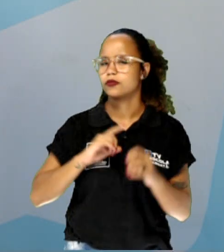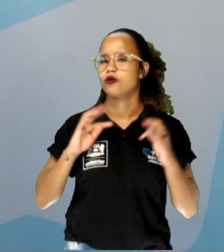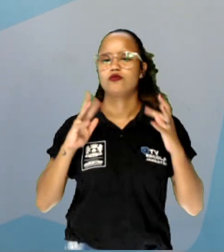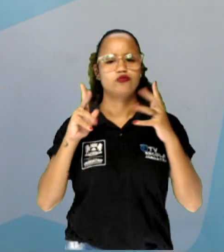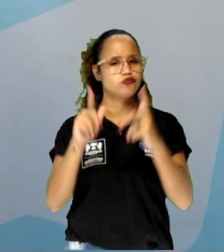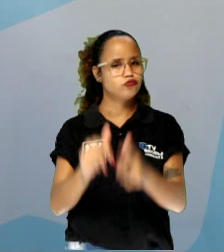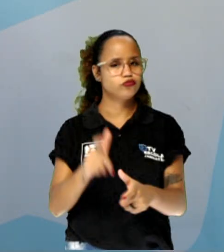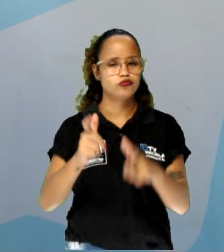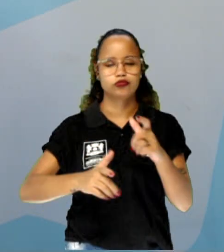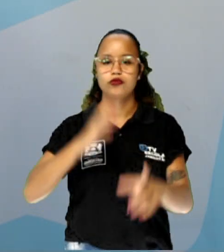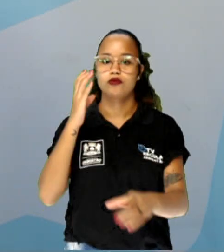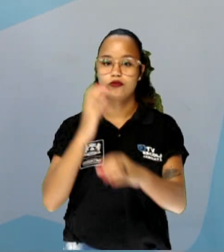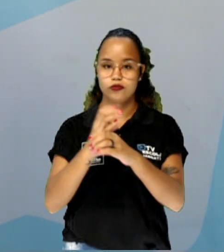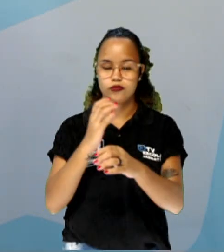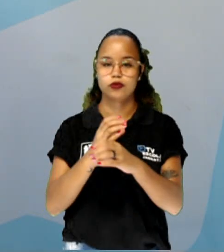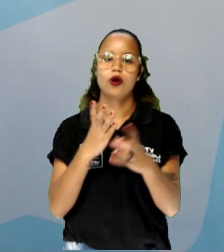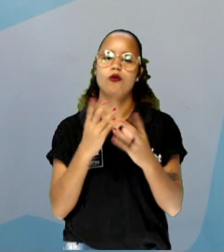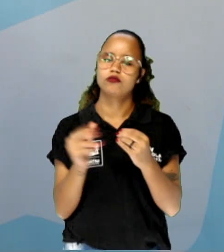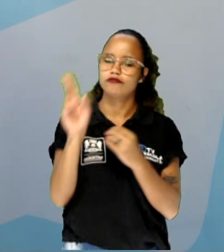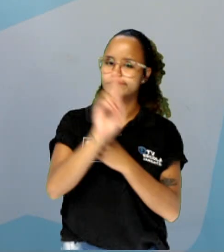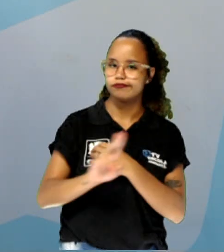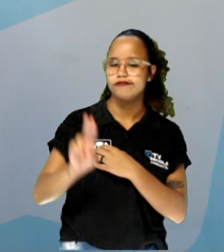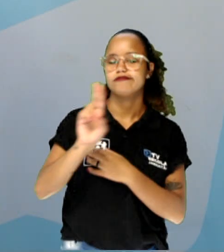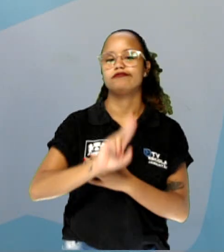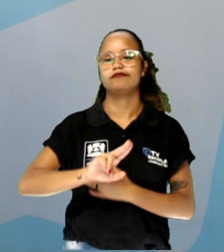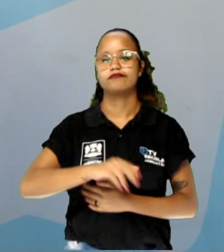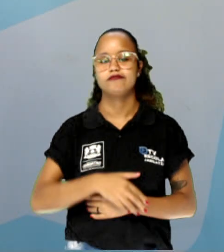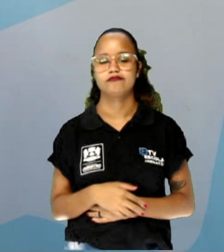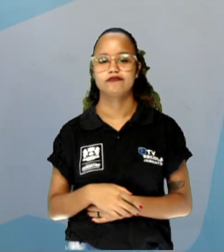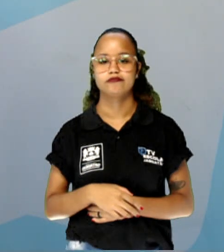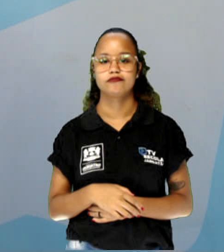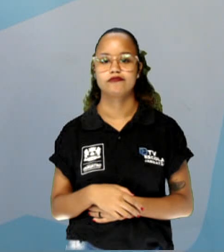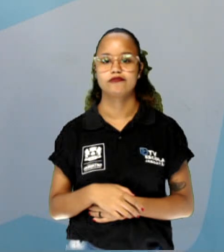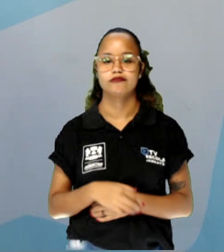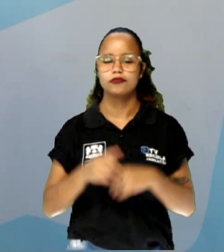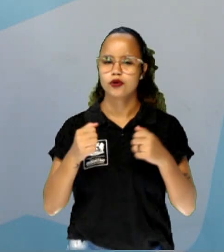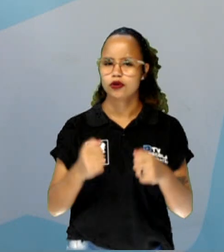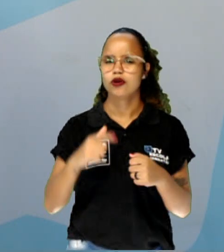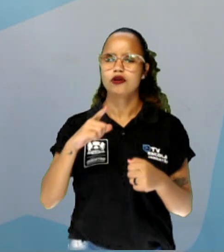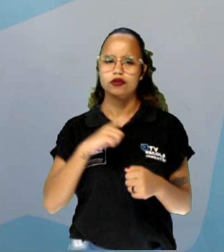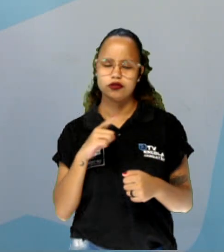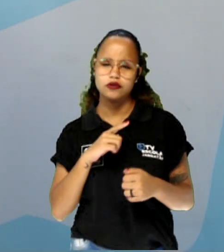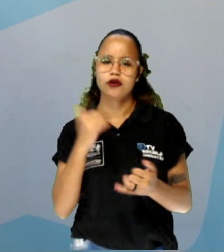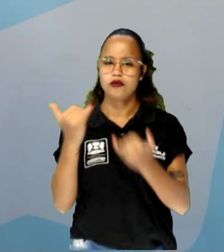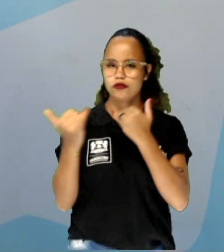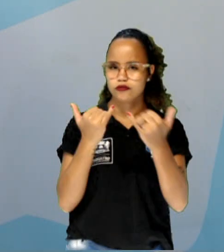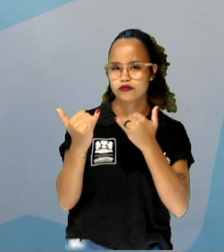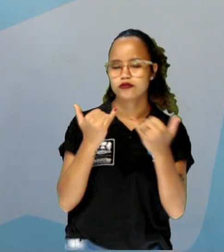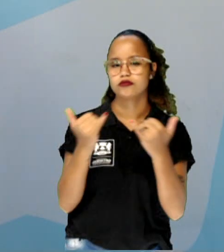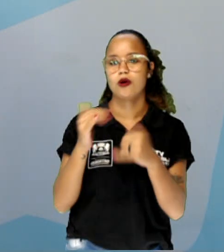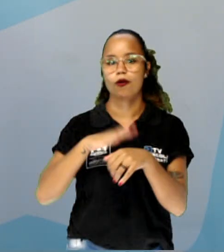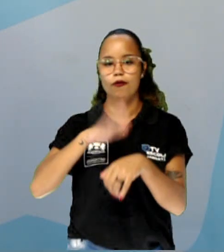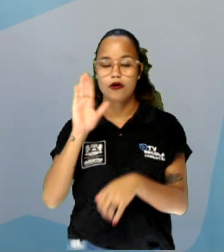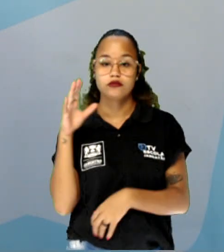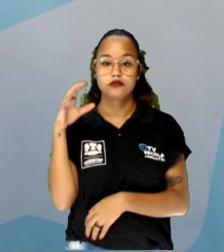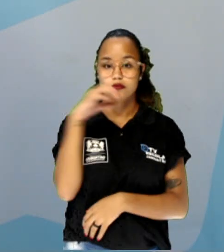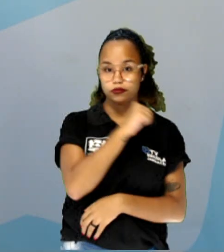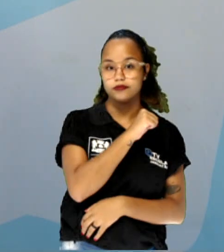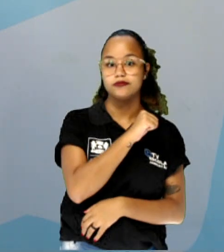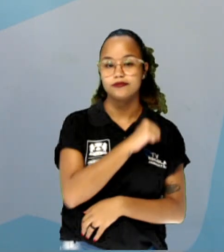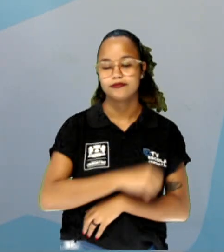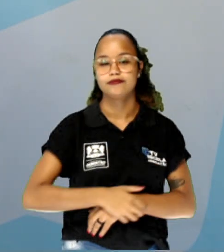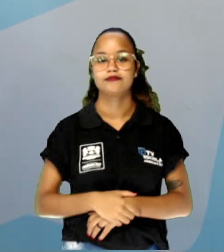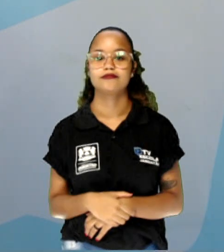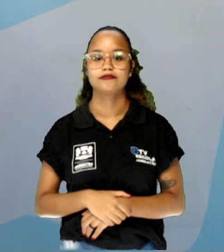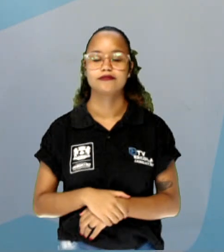meios de comunicação, é muito utilizado para poder estar passando informações de uma maneira mais rápida, né?